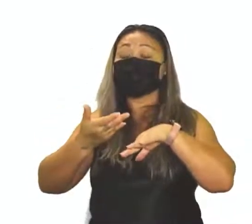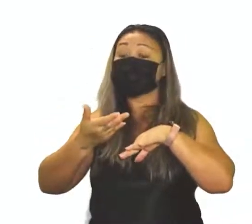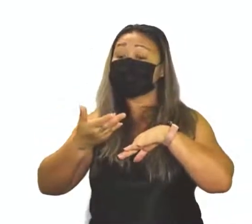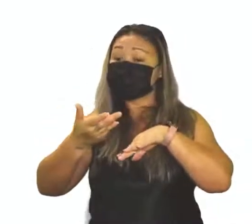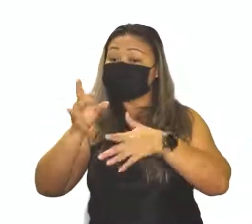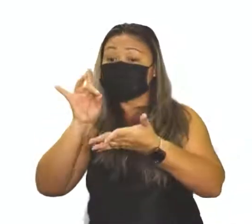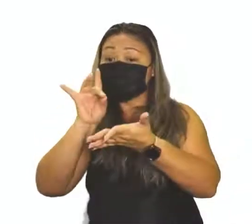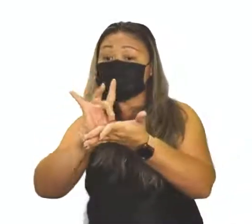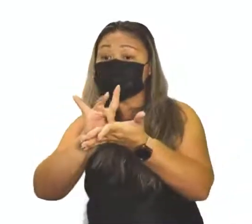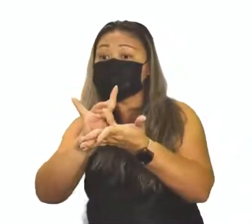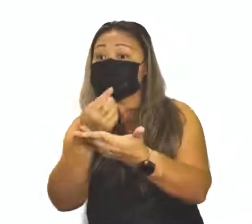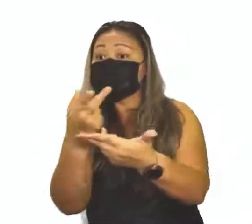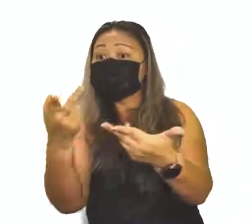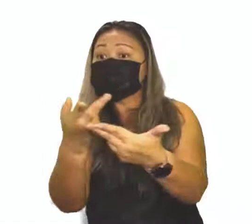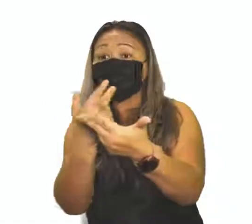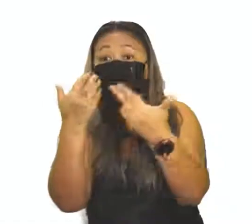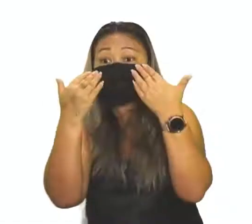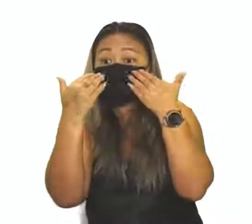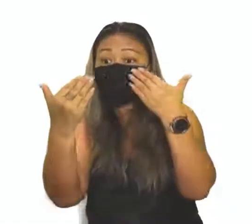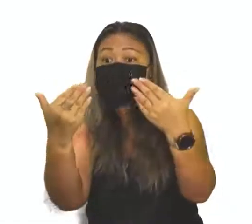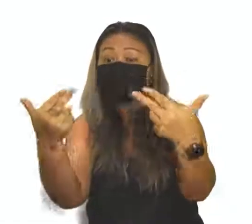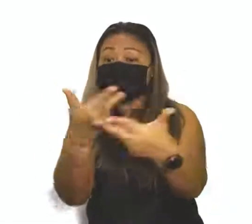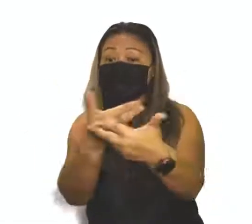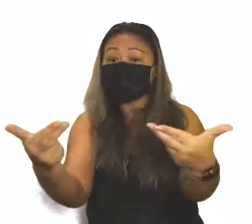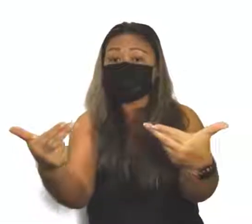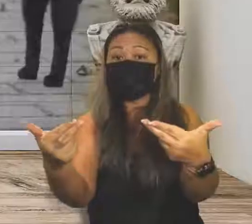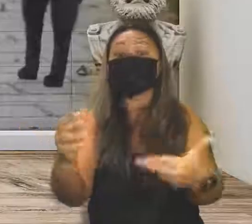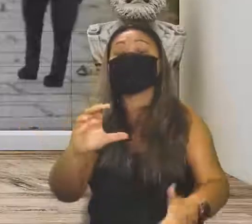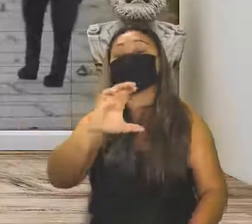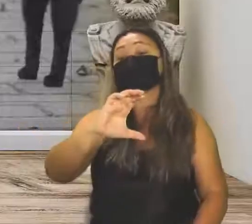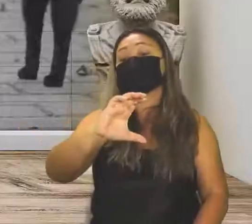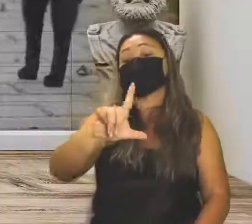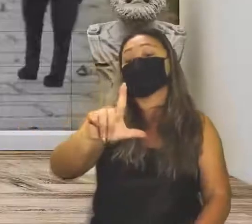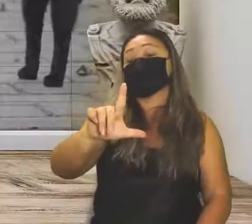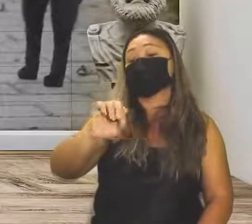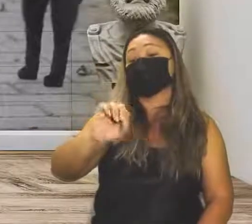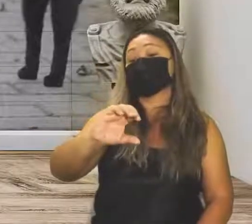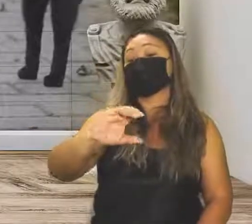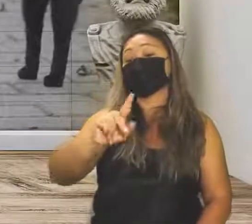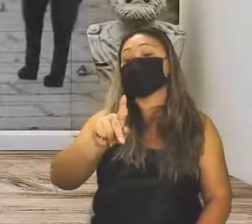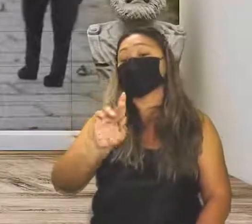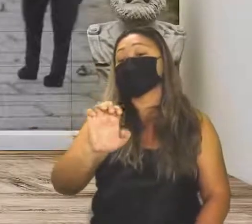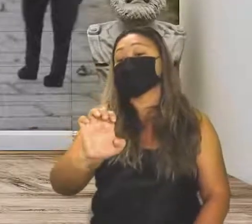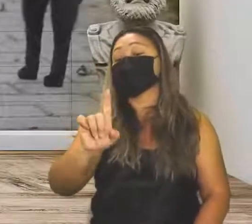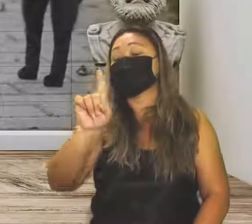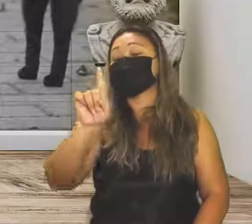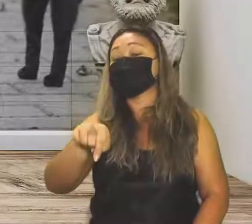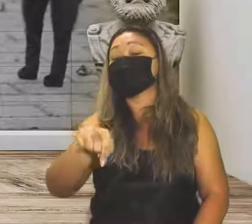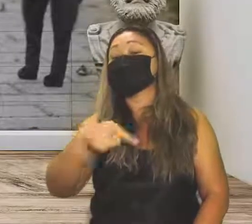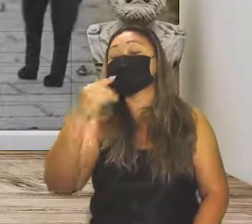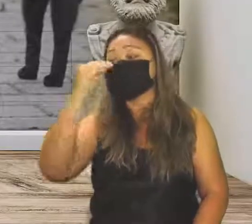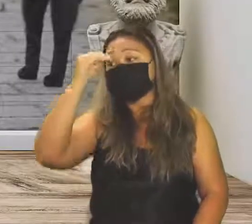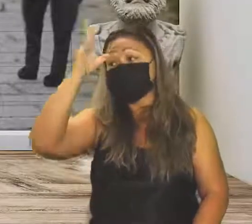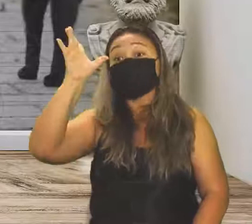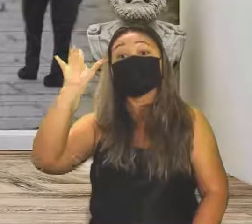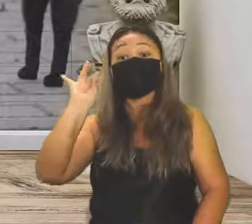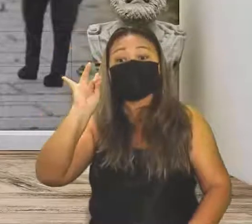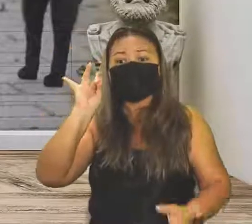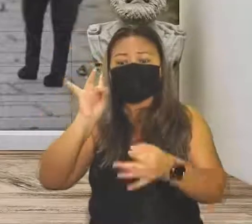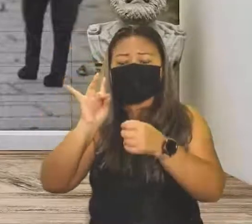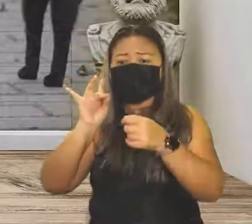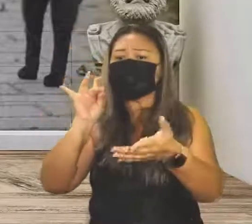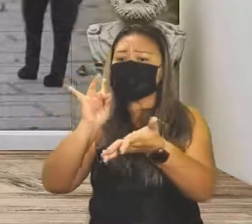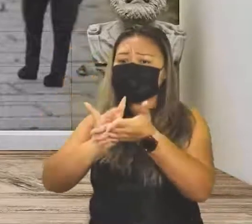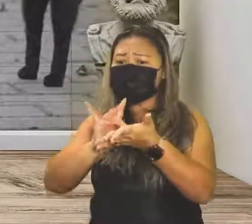e a realidade das coisas. Gente, John Locke, contratualista, ele diz que o conhecimento só é real com conformidade